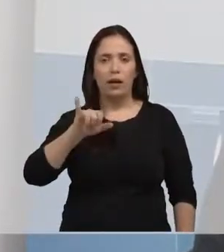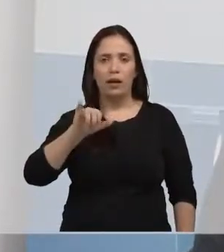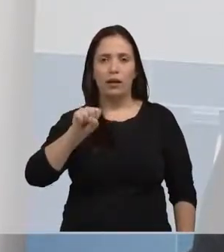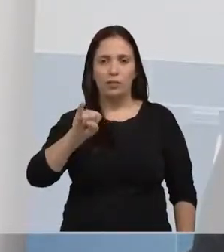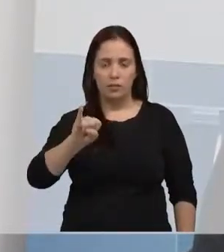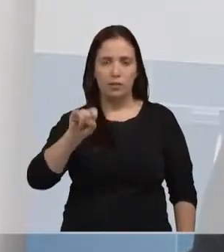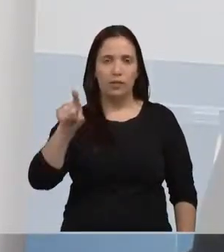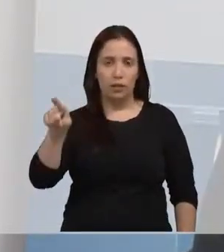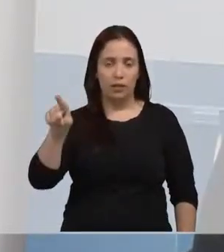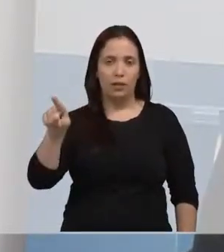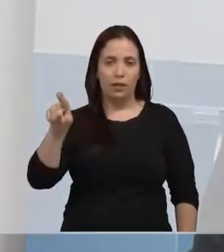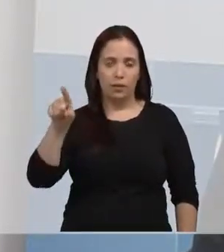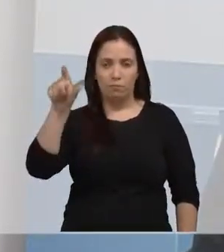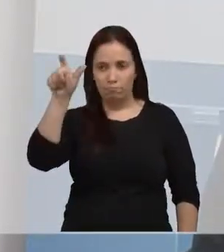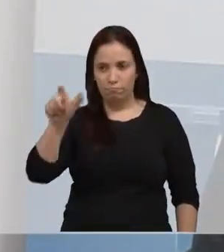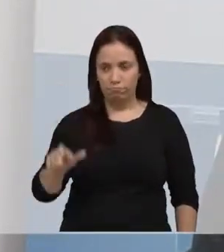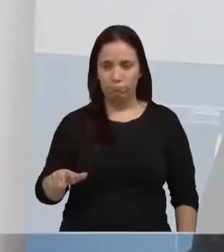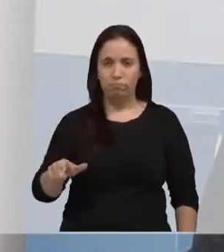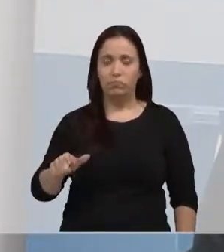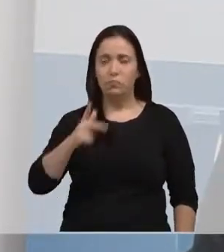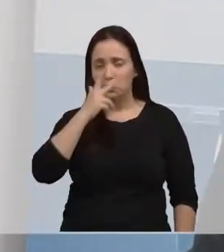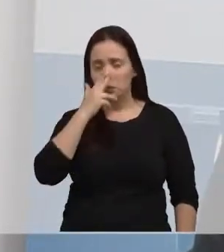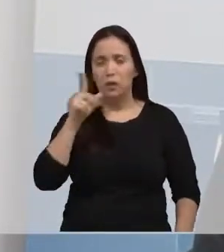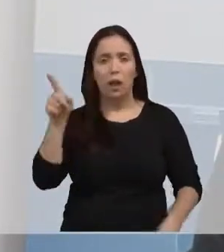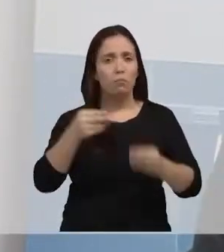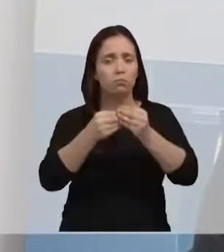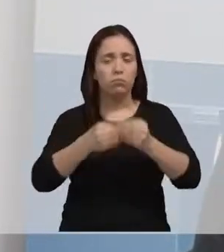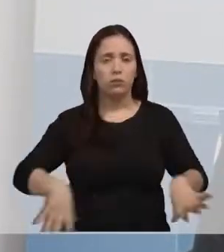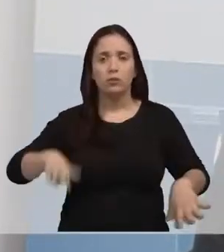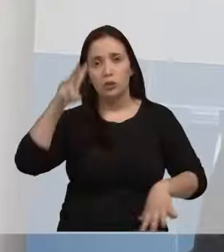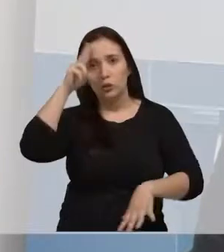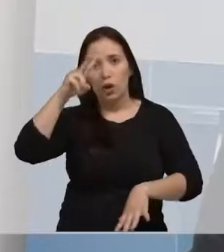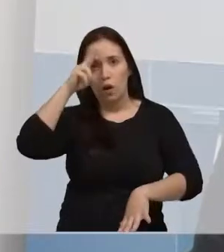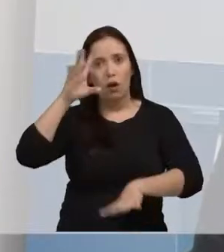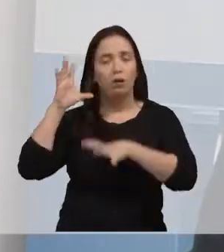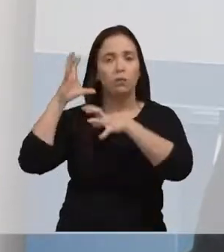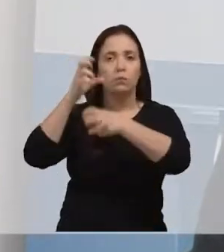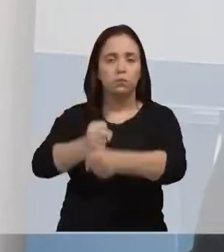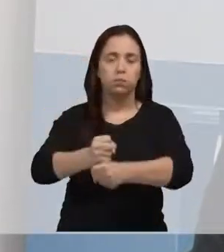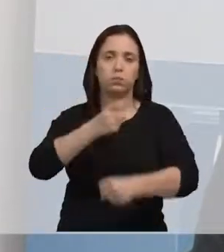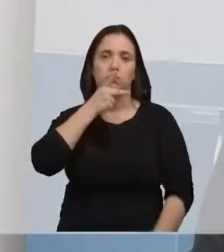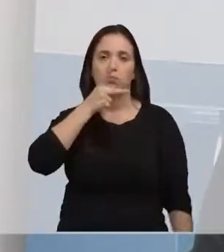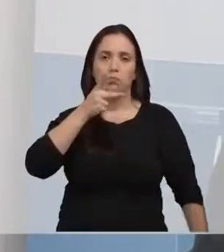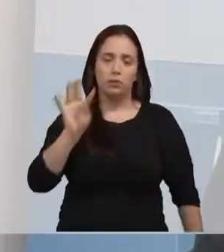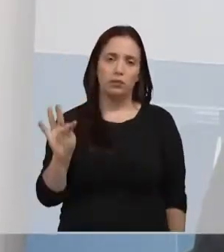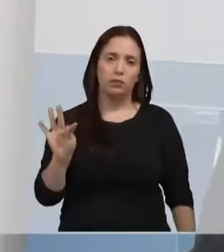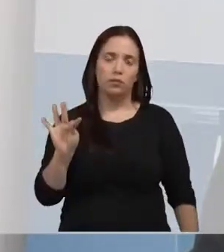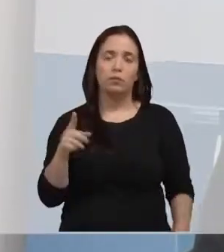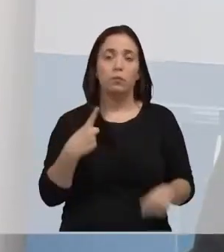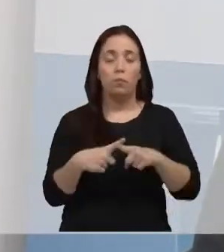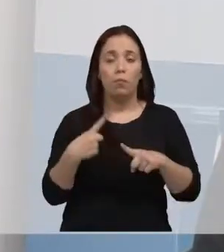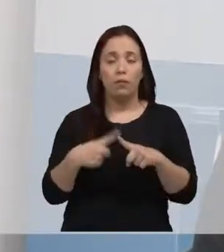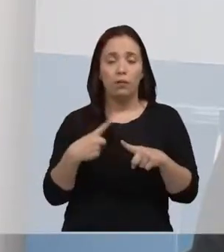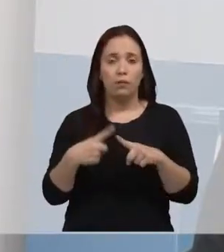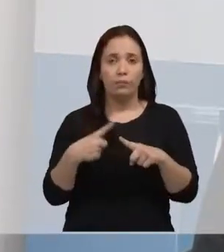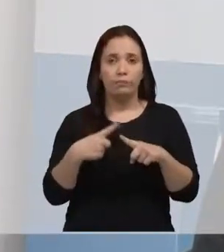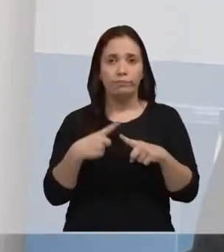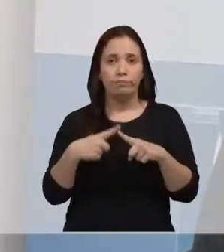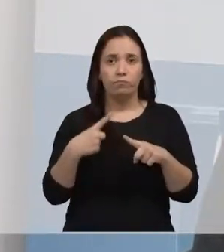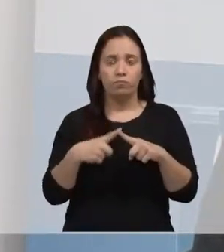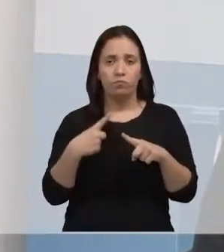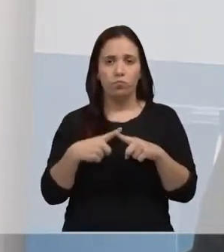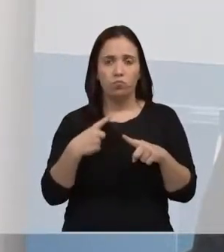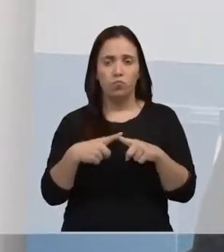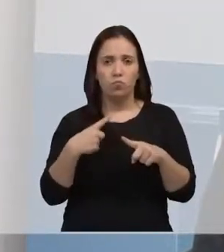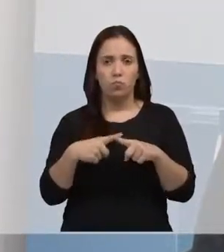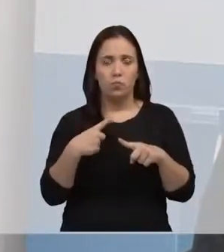do Paraná, está destruindo a história do PT. Porque uma coisa